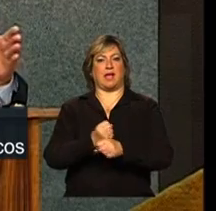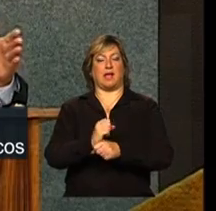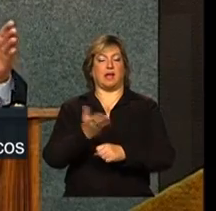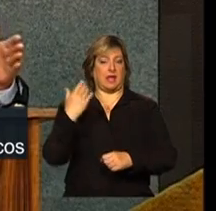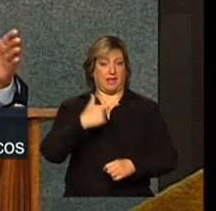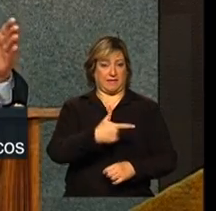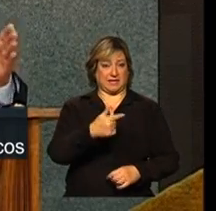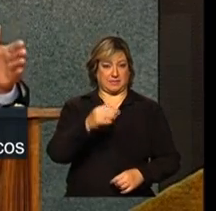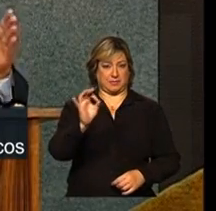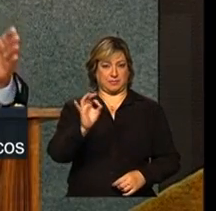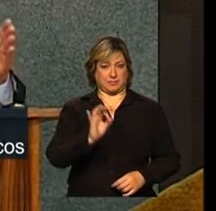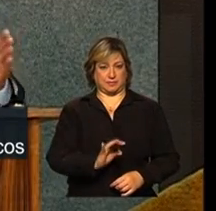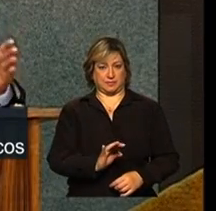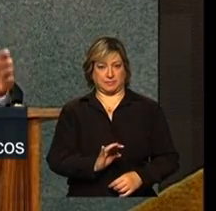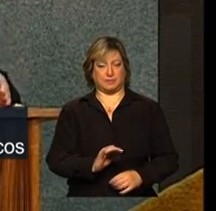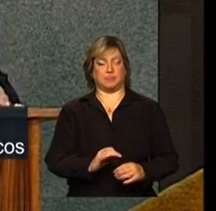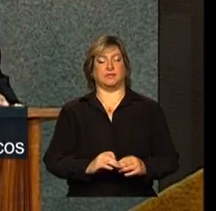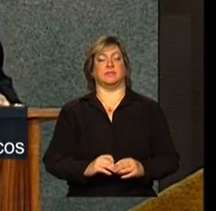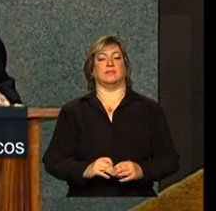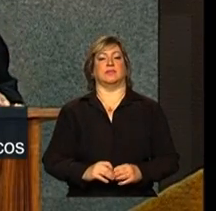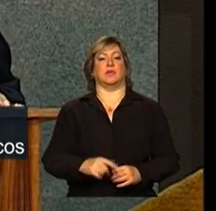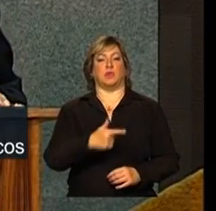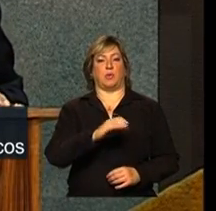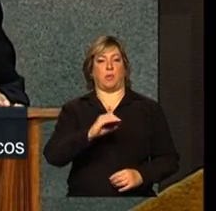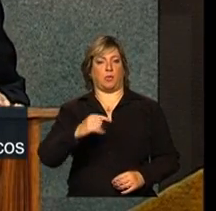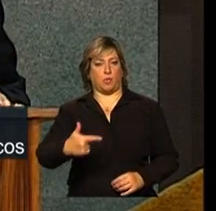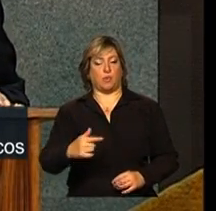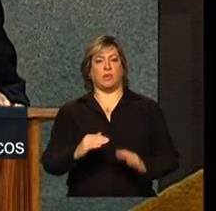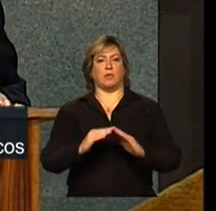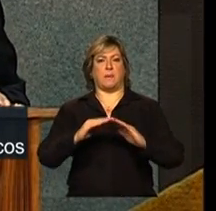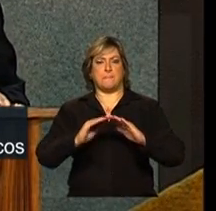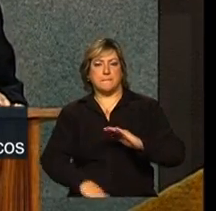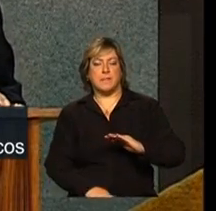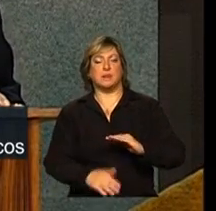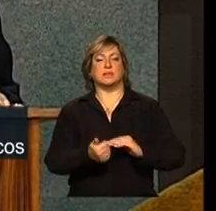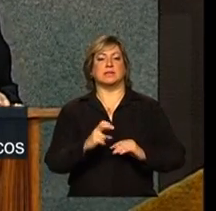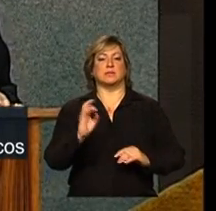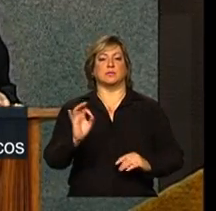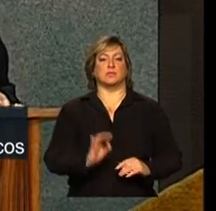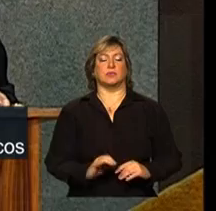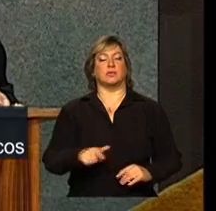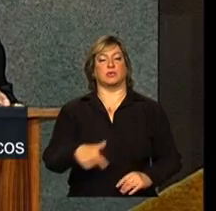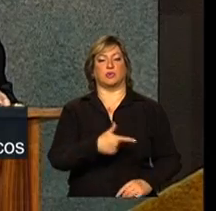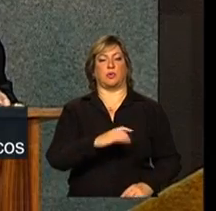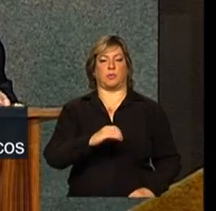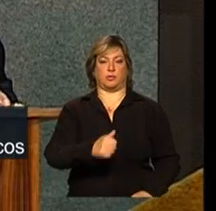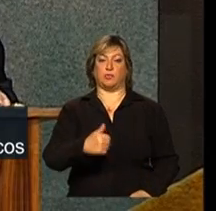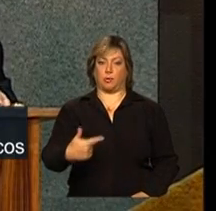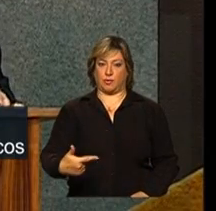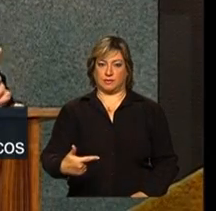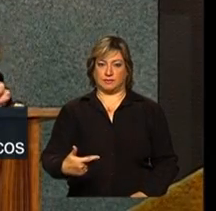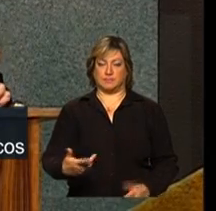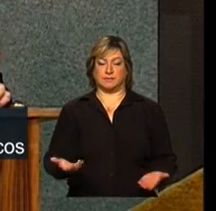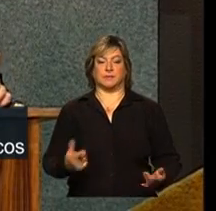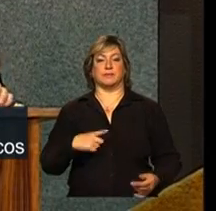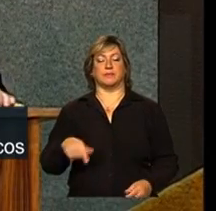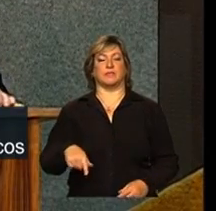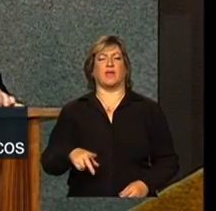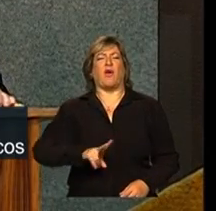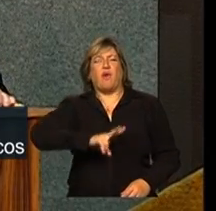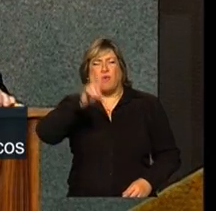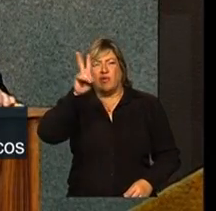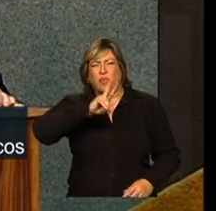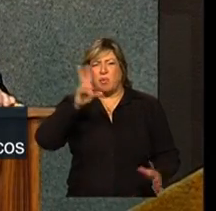27% em 2002, 27%, para menos de 15% em 2012. A extrema